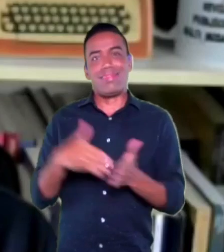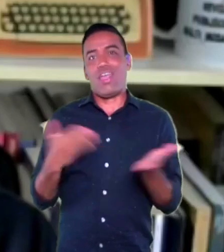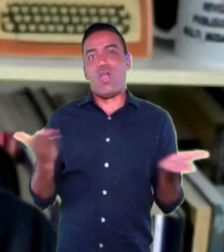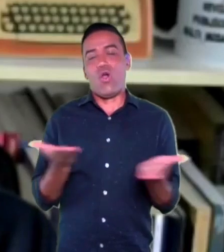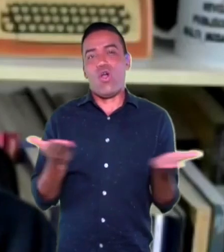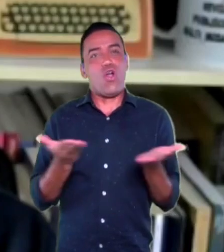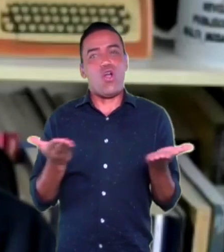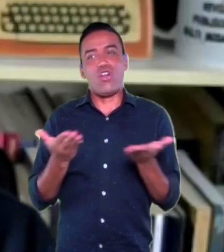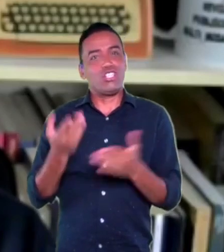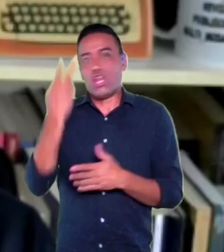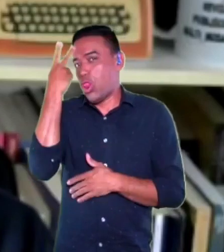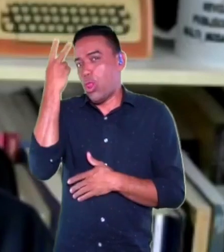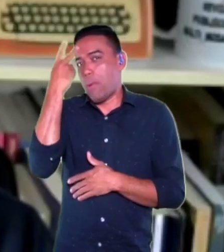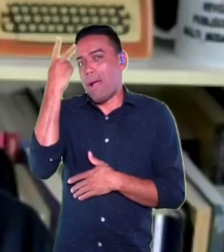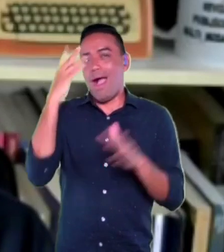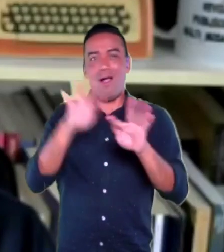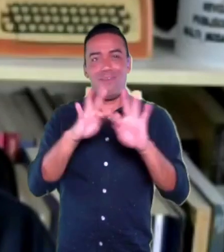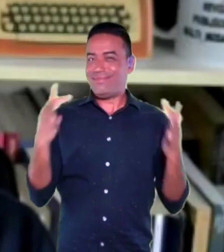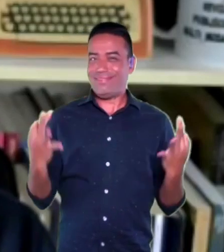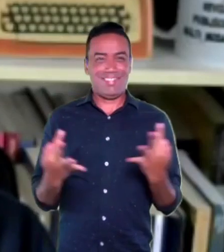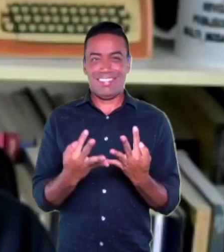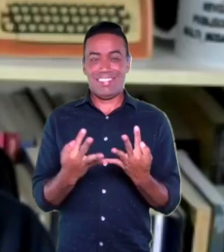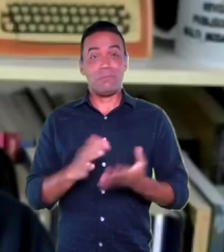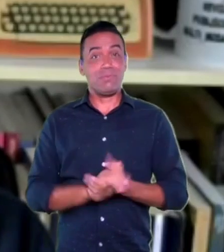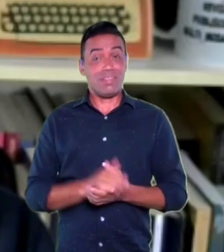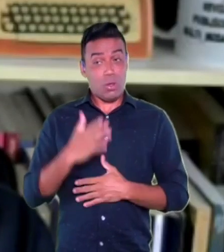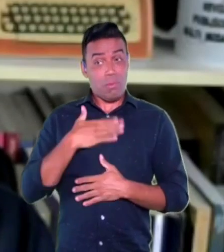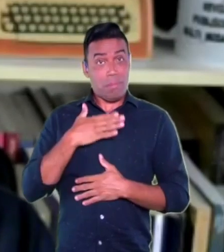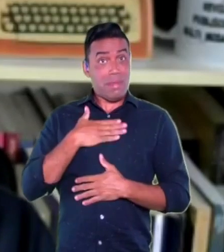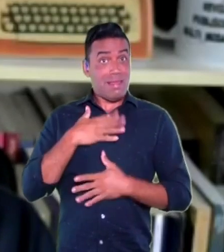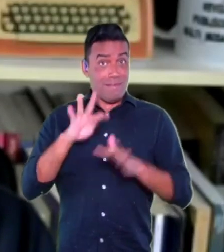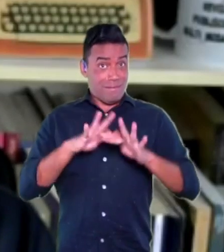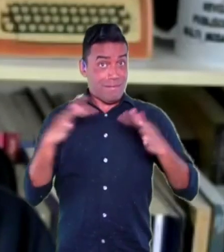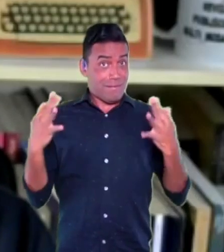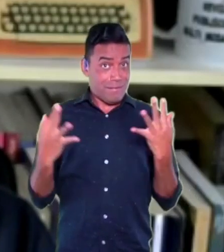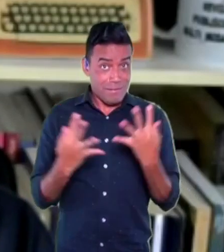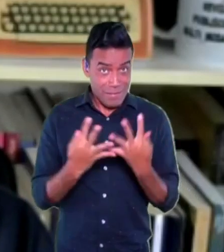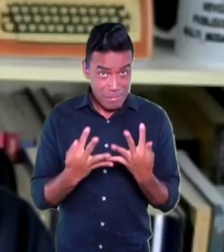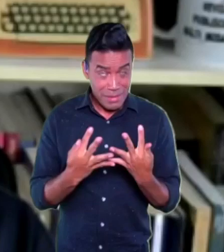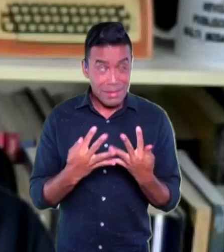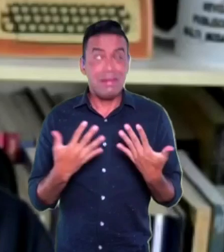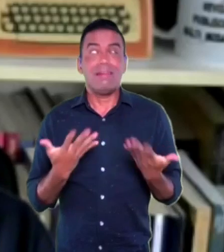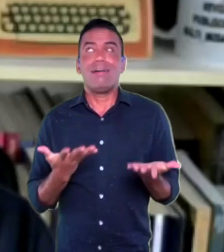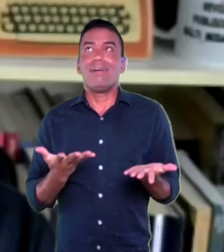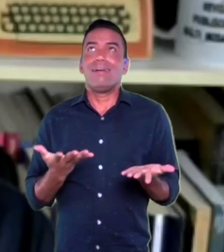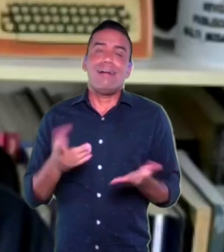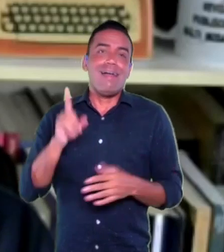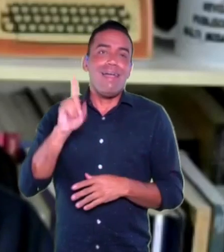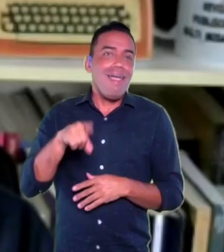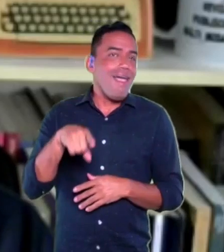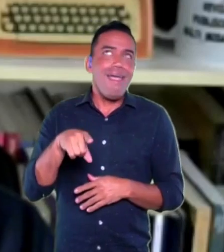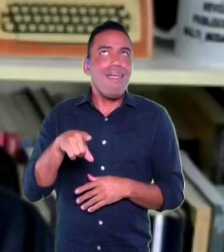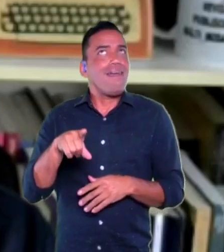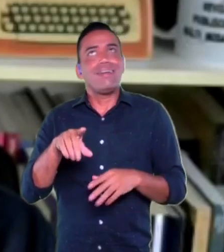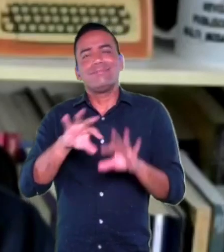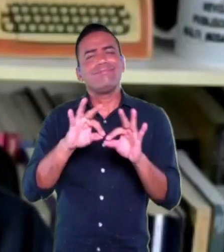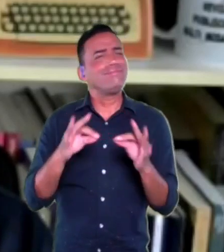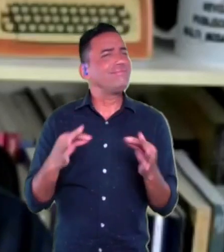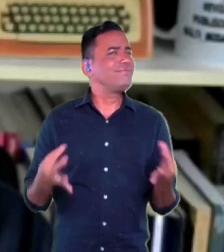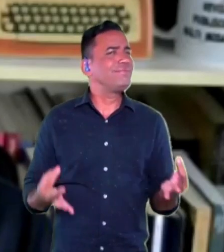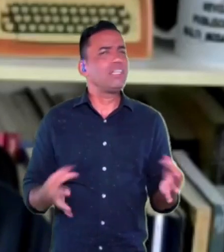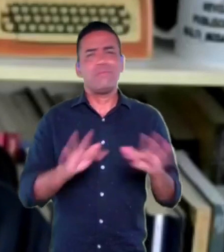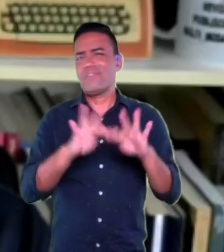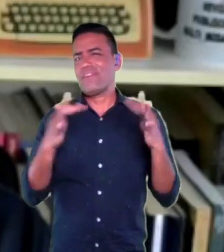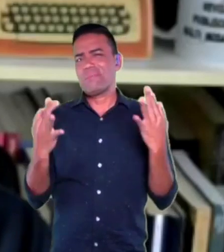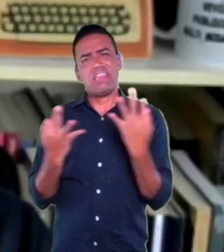comum na família, né? Então, eu sou de uma família é, simples, assim, nada demais,